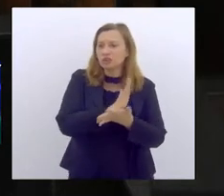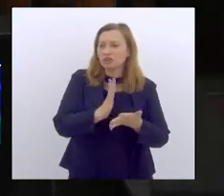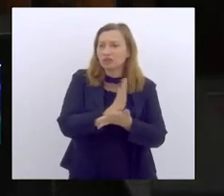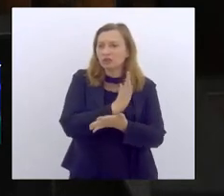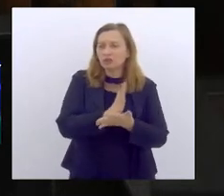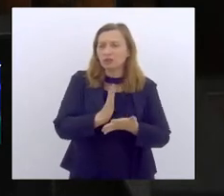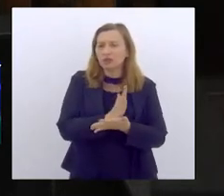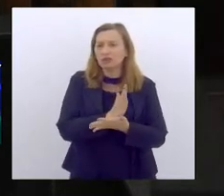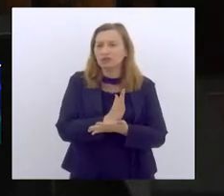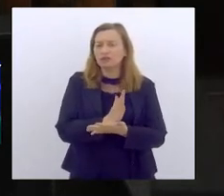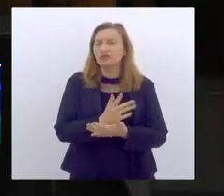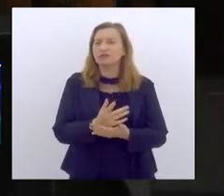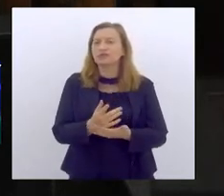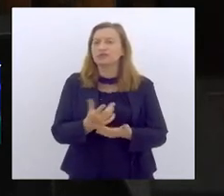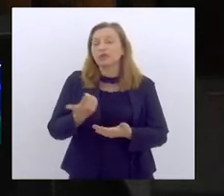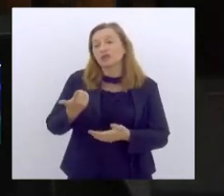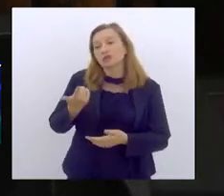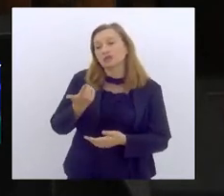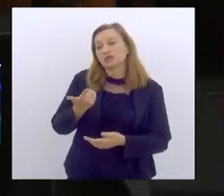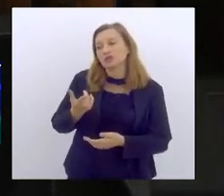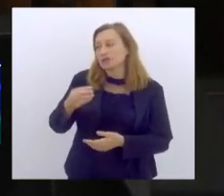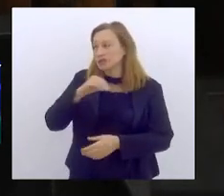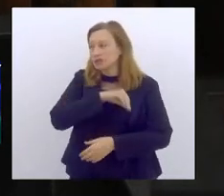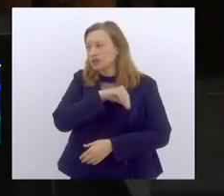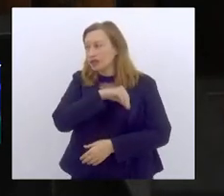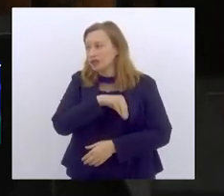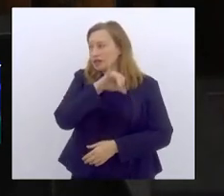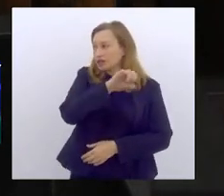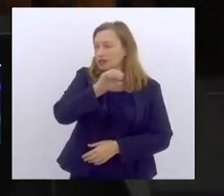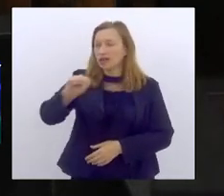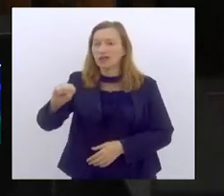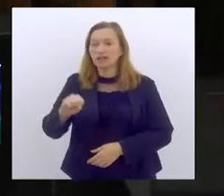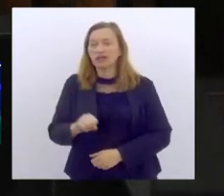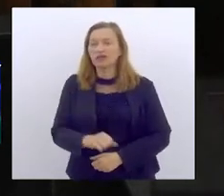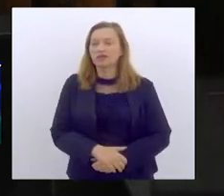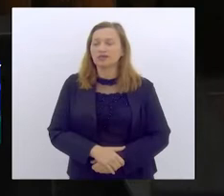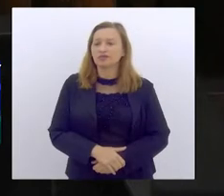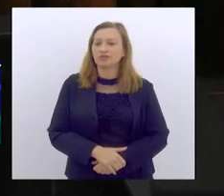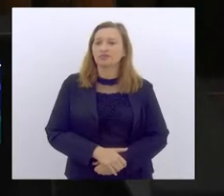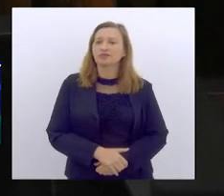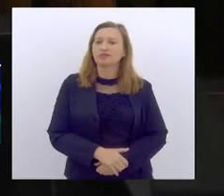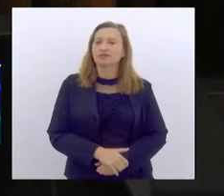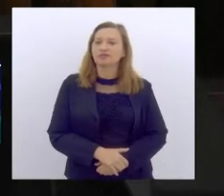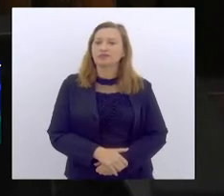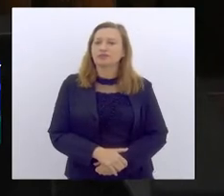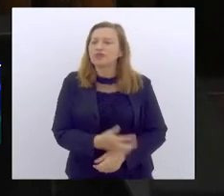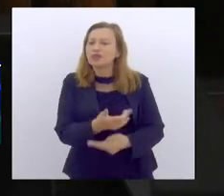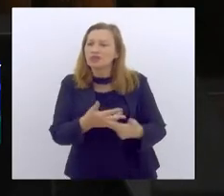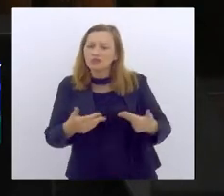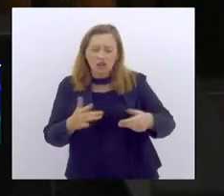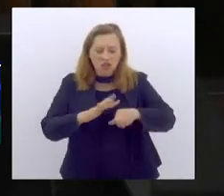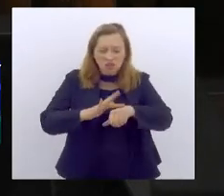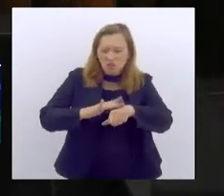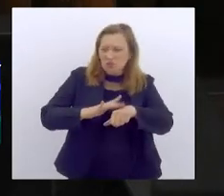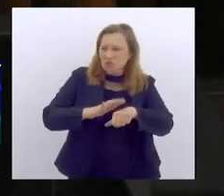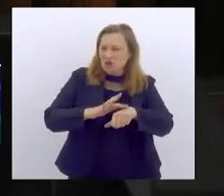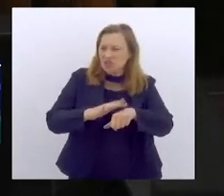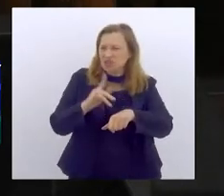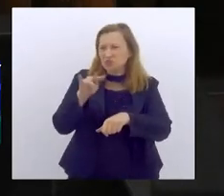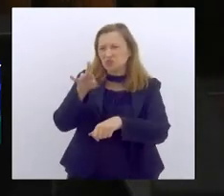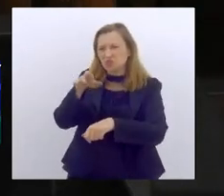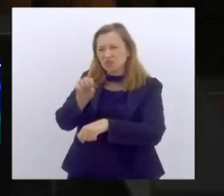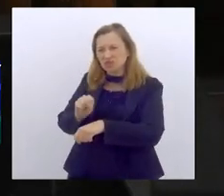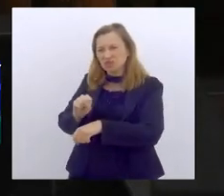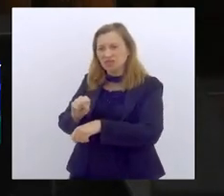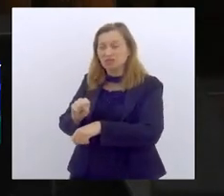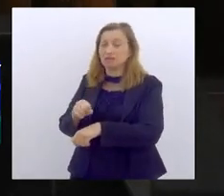ganhando o salário mínimo do INSS de aposentadoria uma série de doenças crônicas